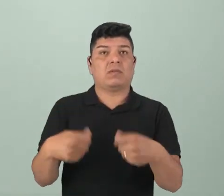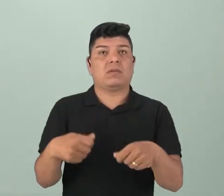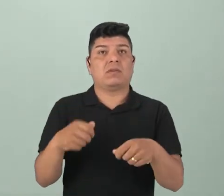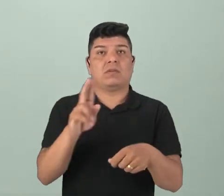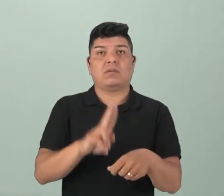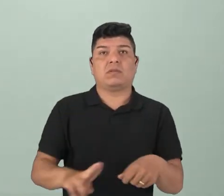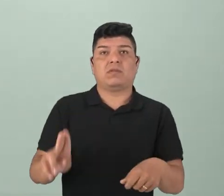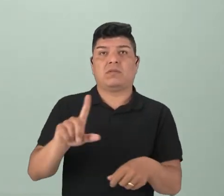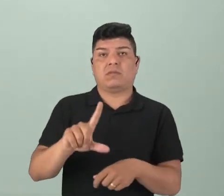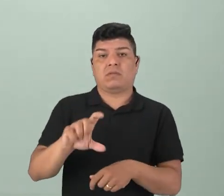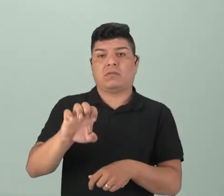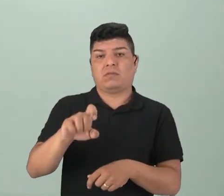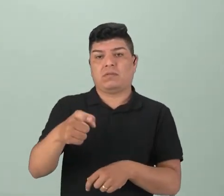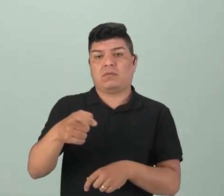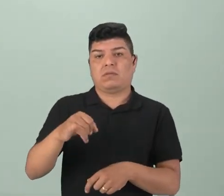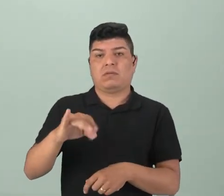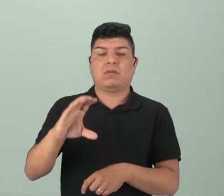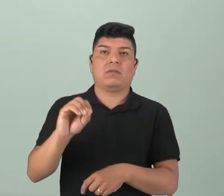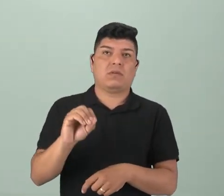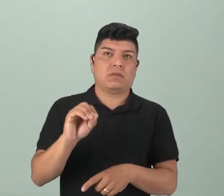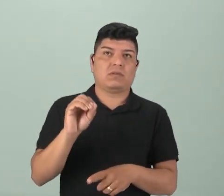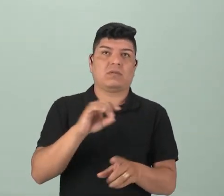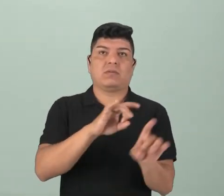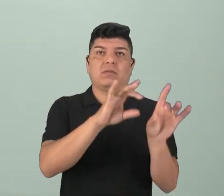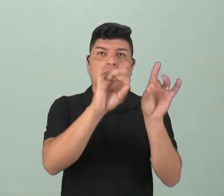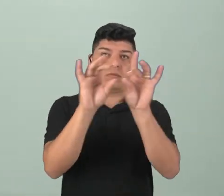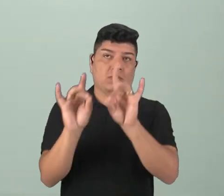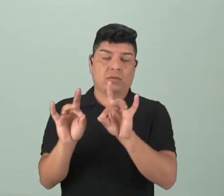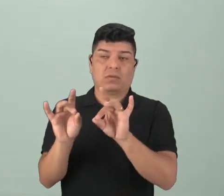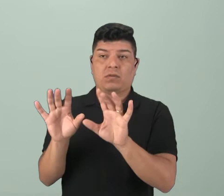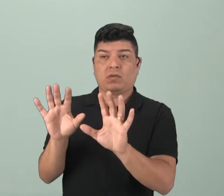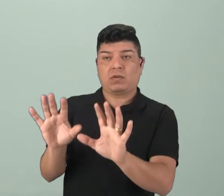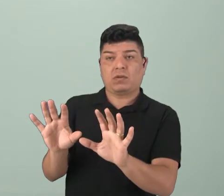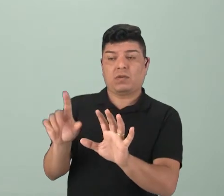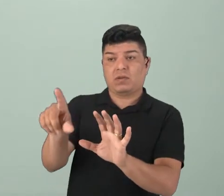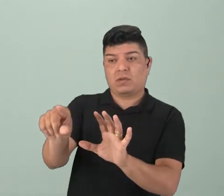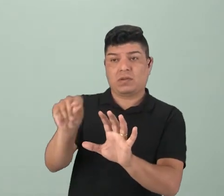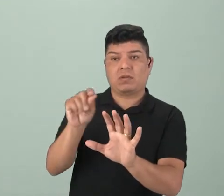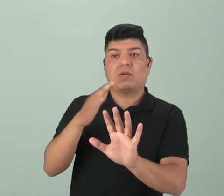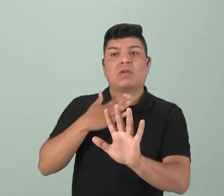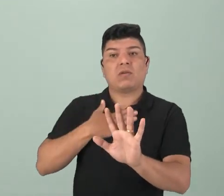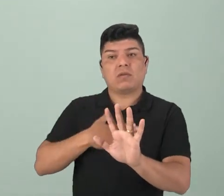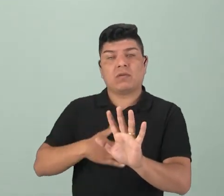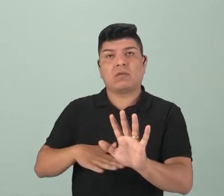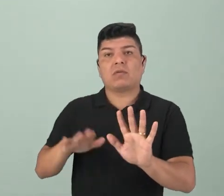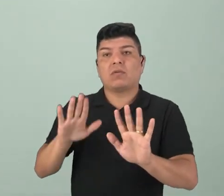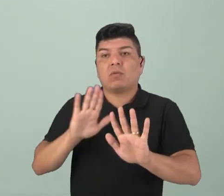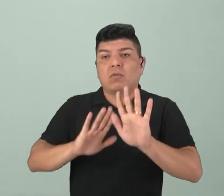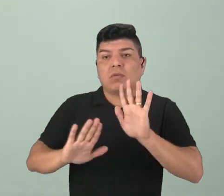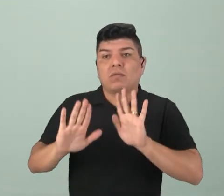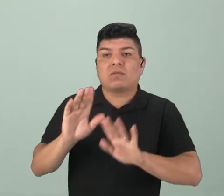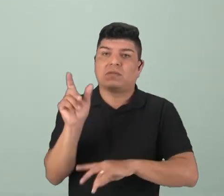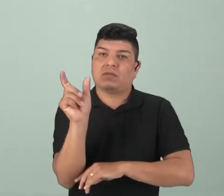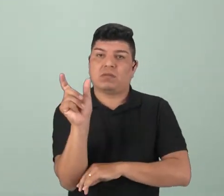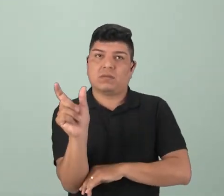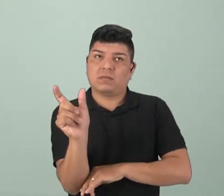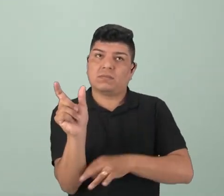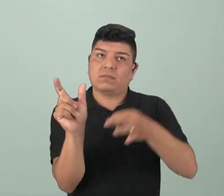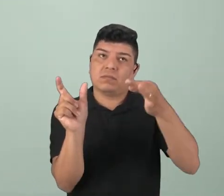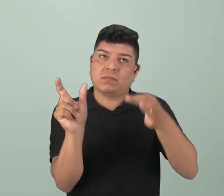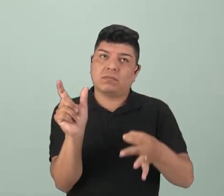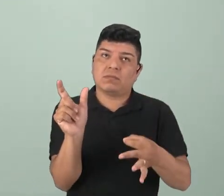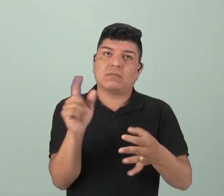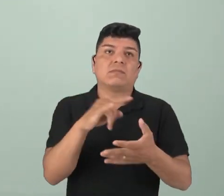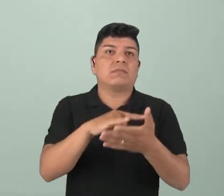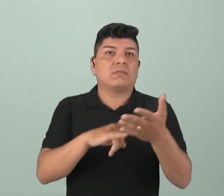léxico específico, porque você aqui, nesse caso, vai ter que selecionar com calma e cuidado as palavras, tá bom?